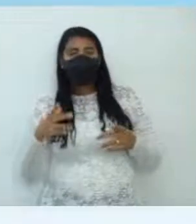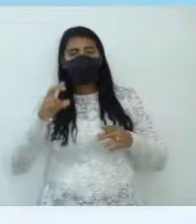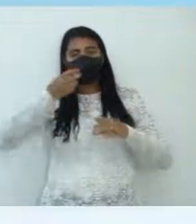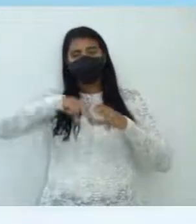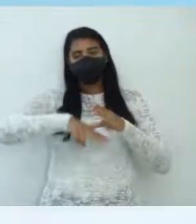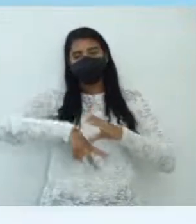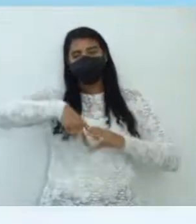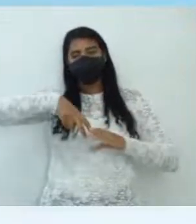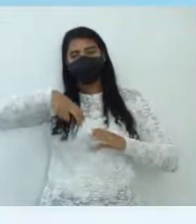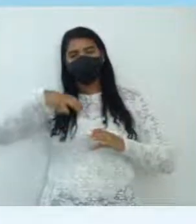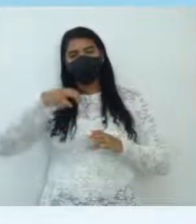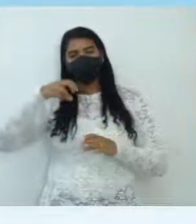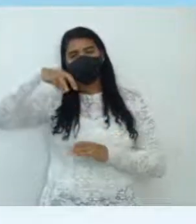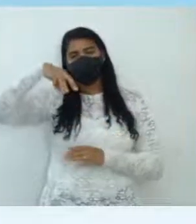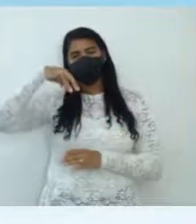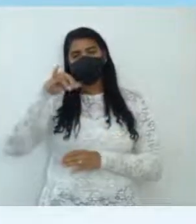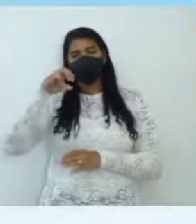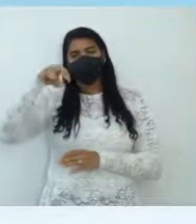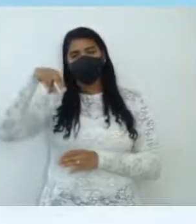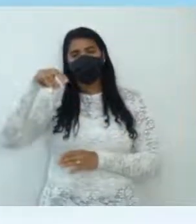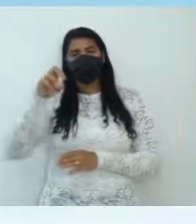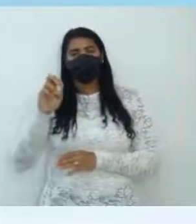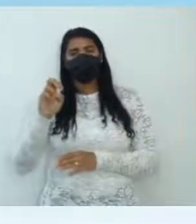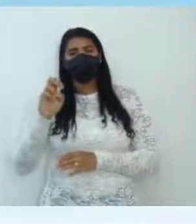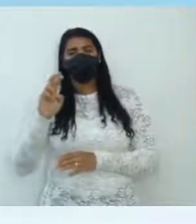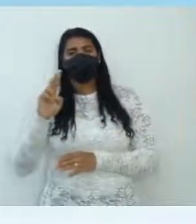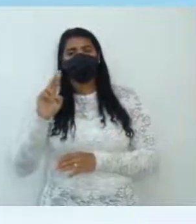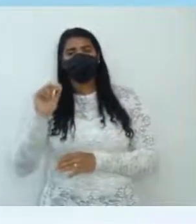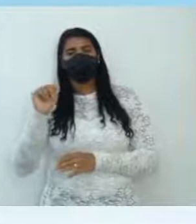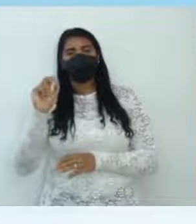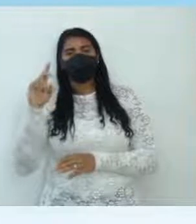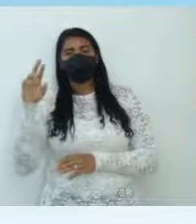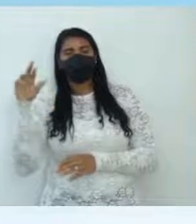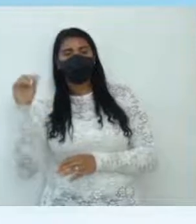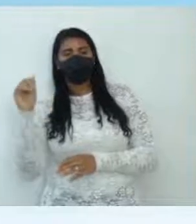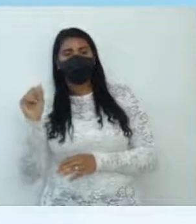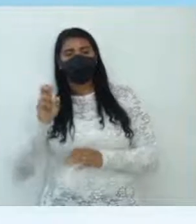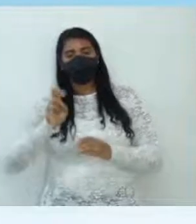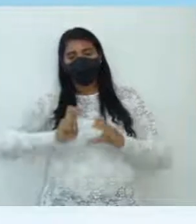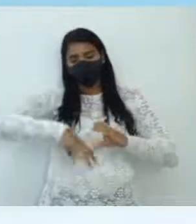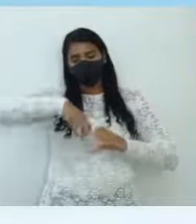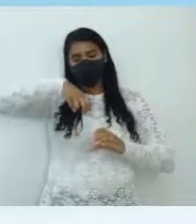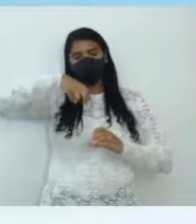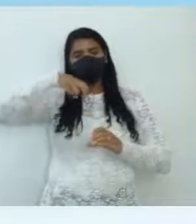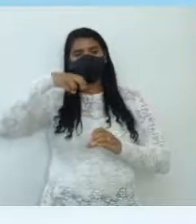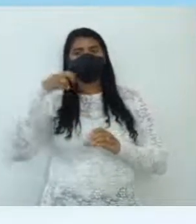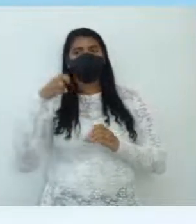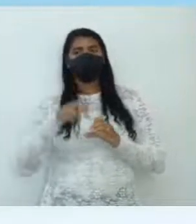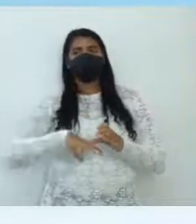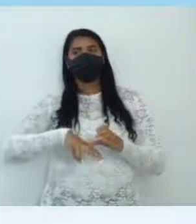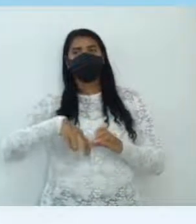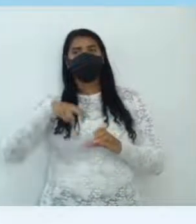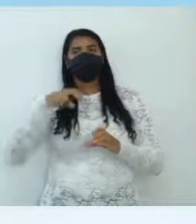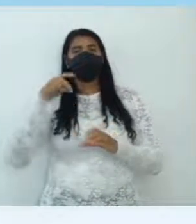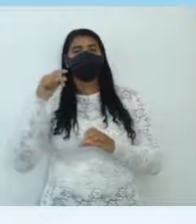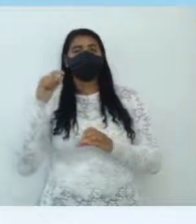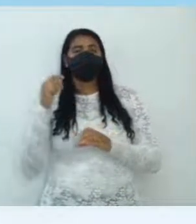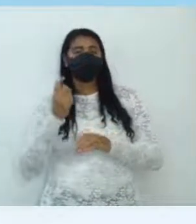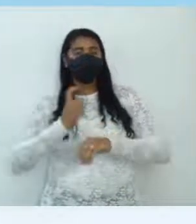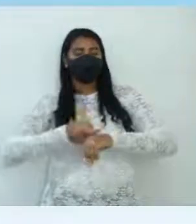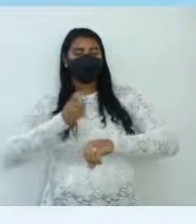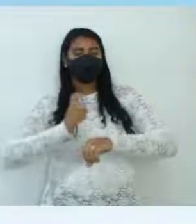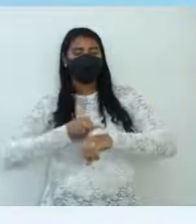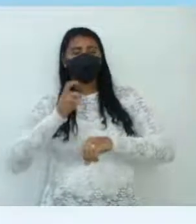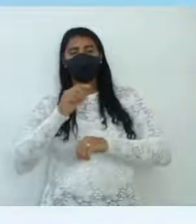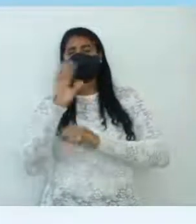ela vai consistir principalmente na extração das riquezas minerais do solo